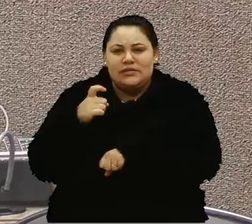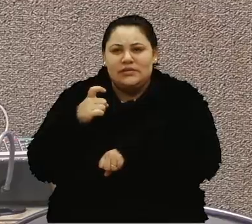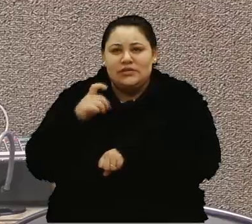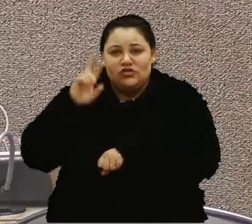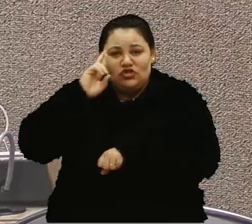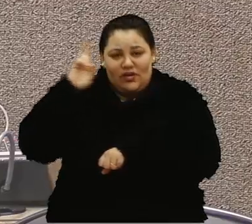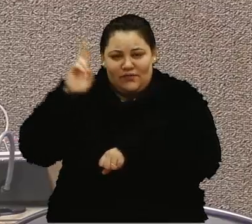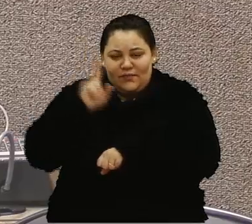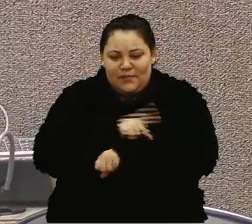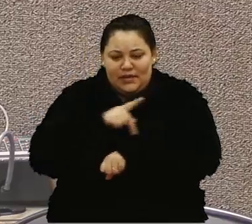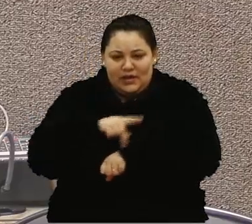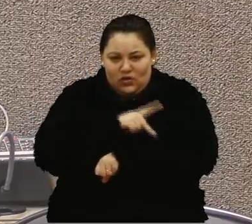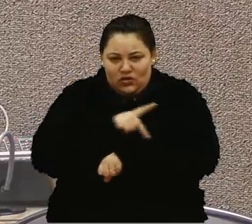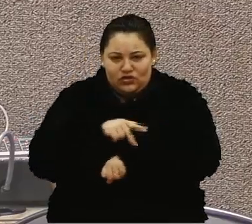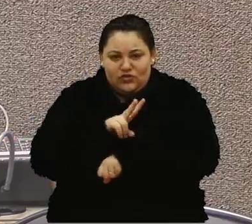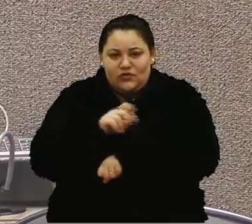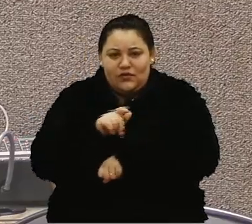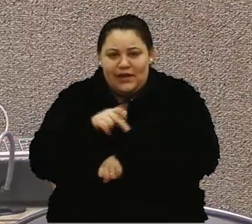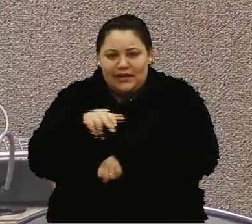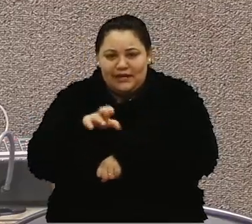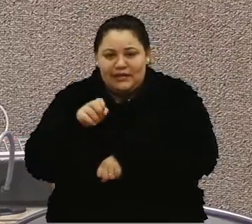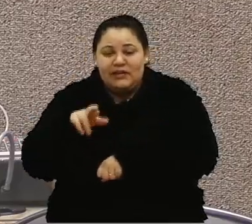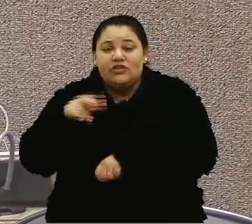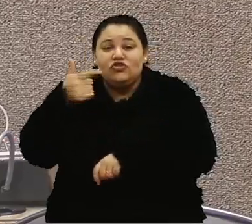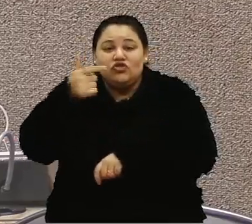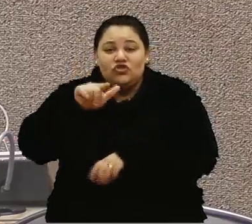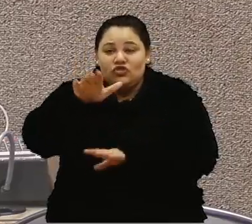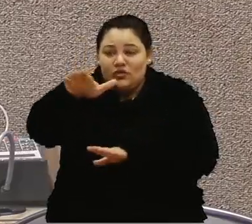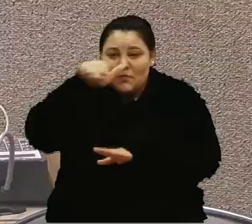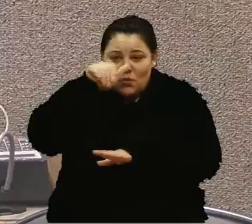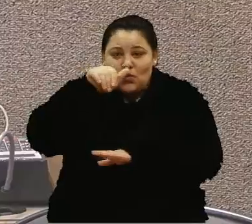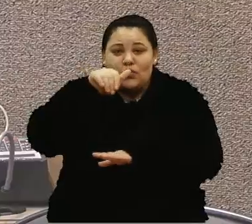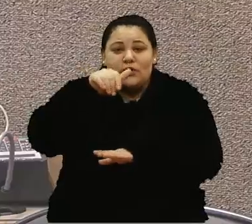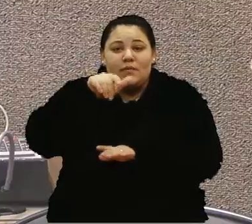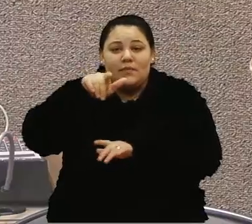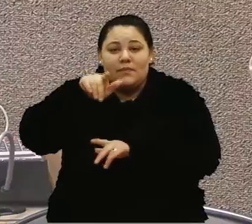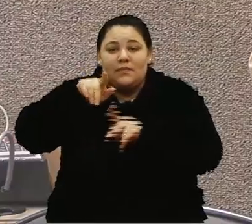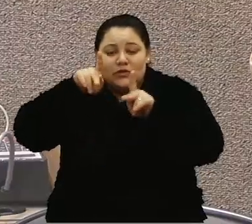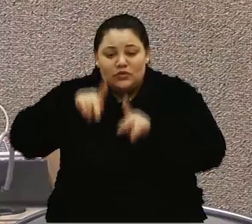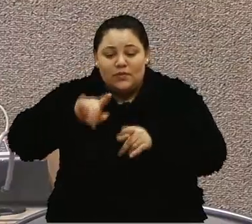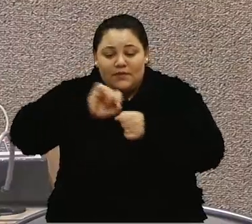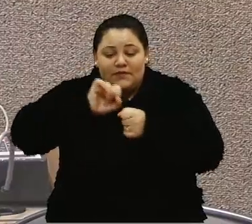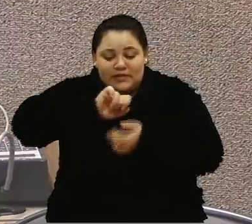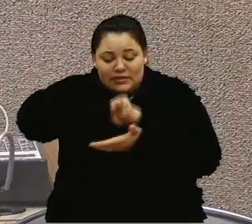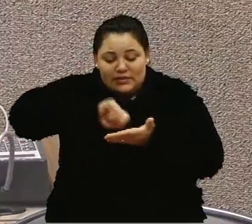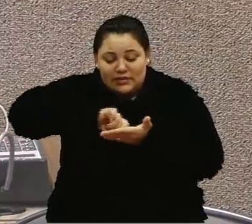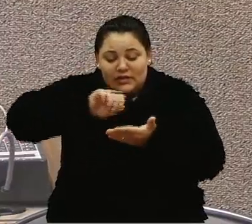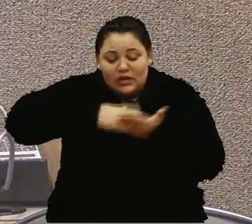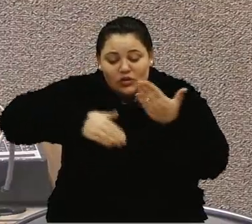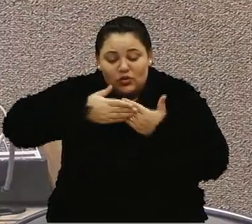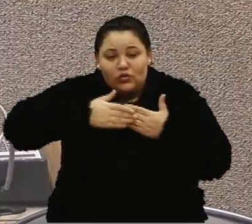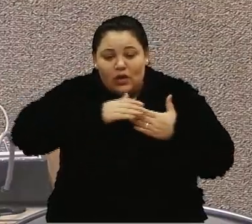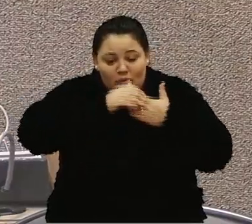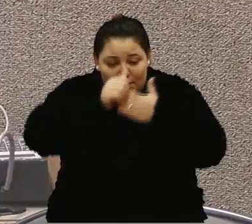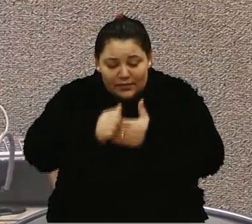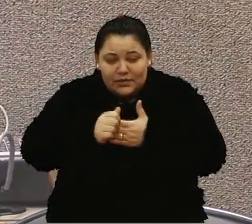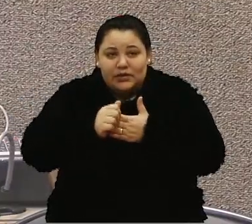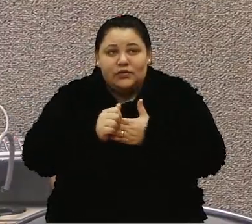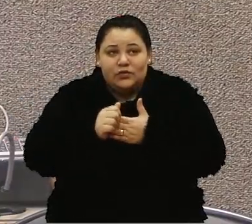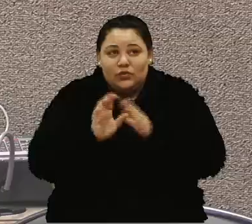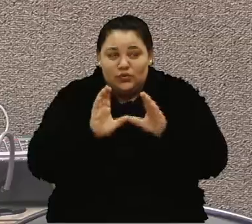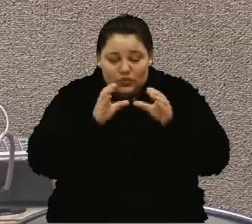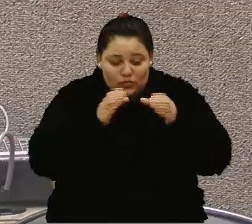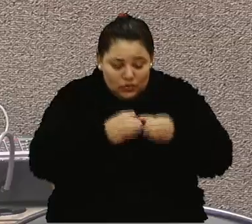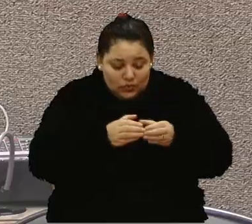escrito e nós a trouxemos justamente para fazer essa escrita, junto com todo o acompanhamento da diretoria pedagógica da Secretaria